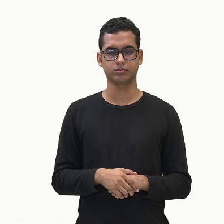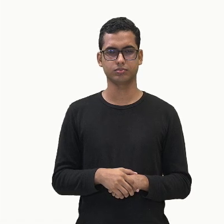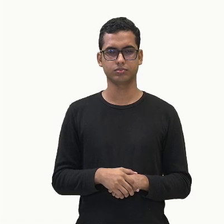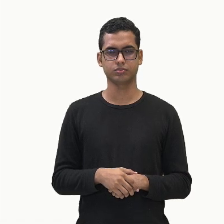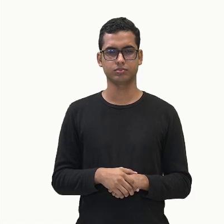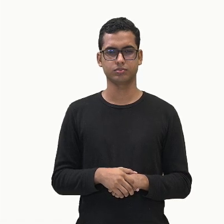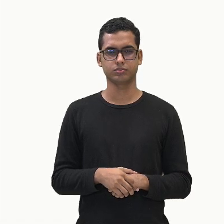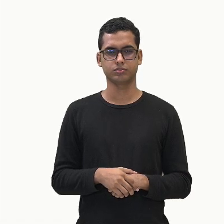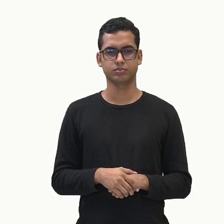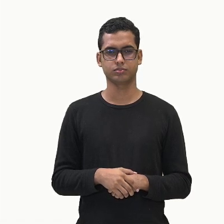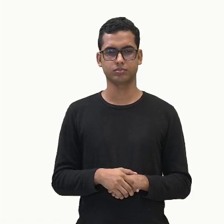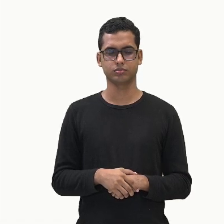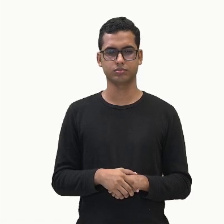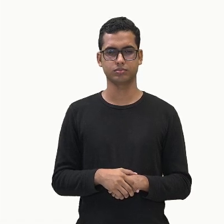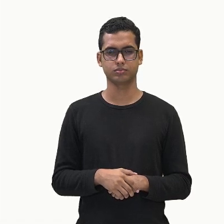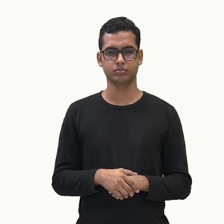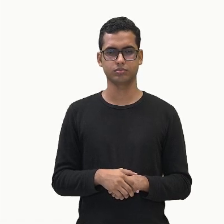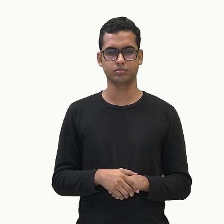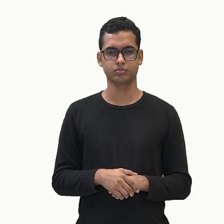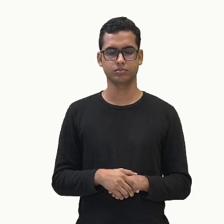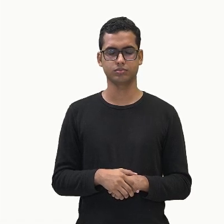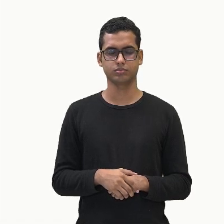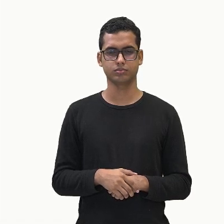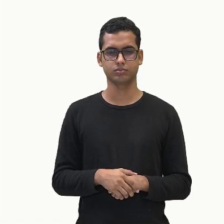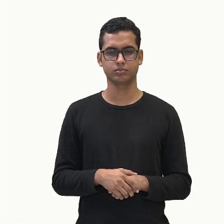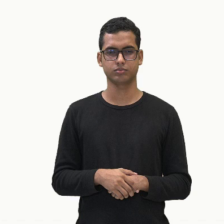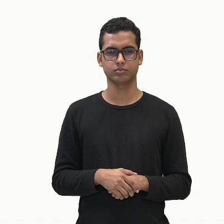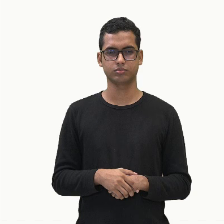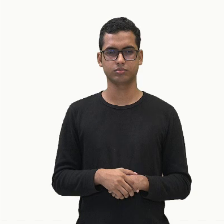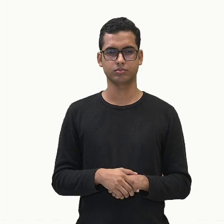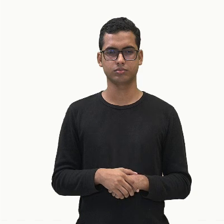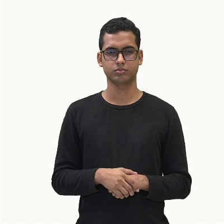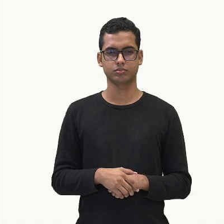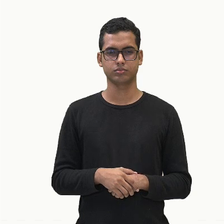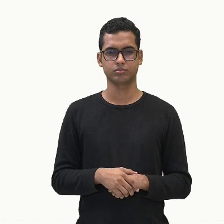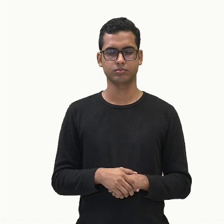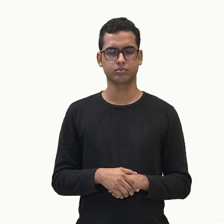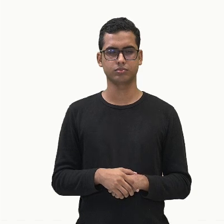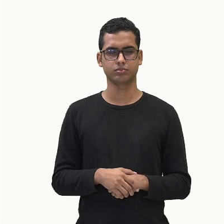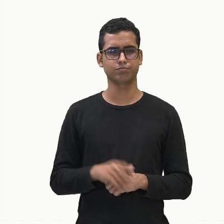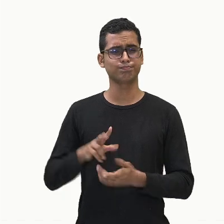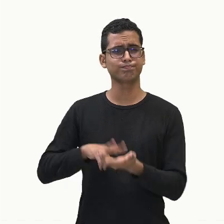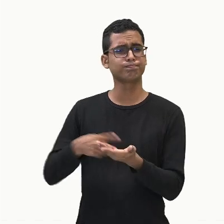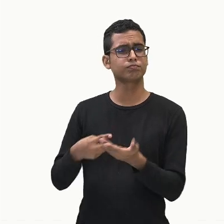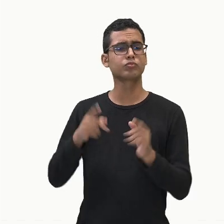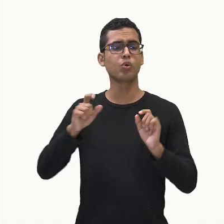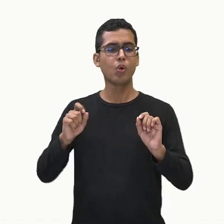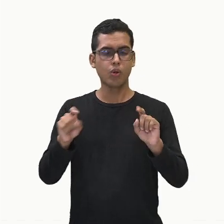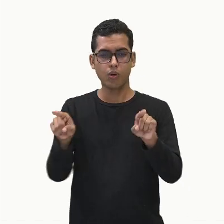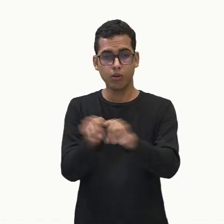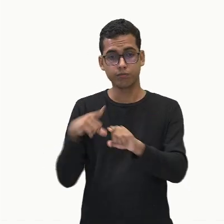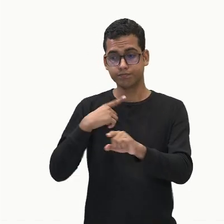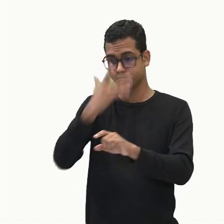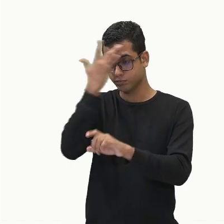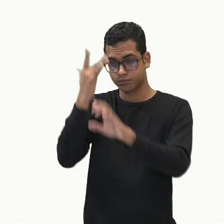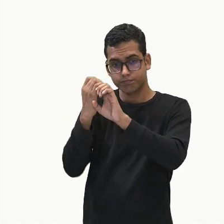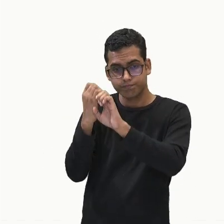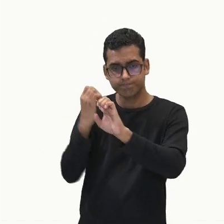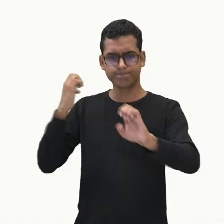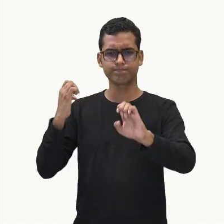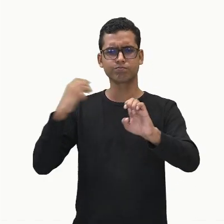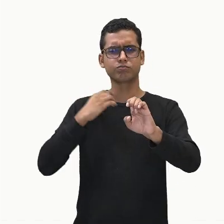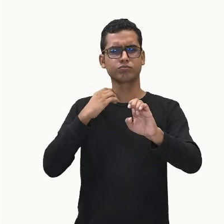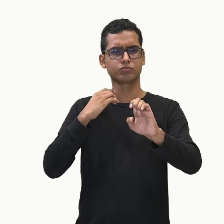desenvolvimento e fabricação de equipamentos informáticos. Então, o engenheiro vai trabalhar no desenho,